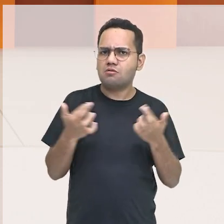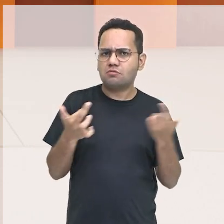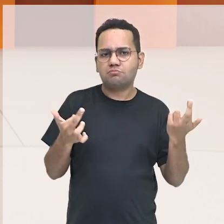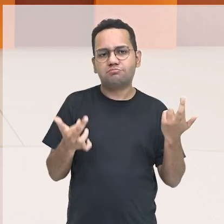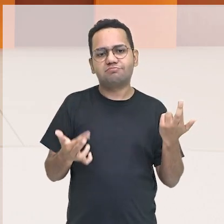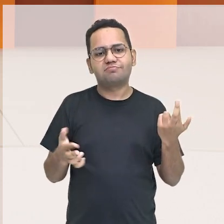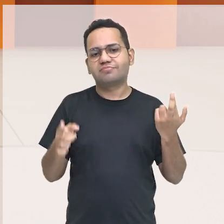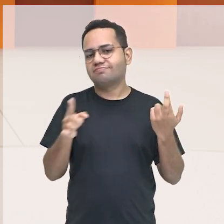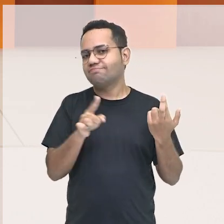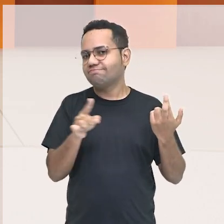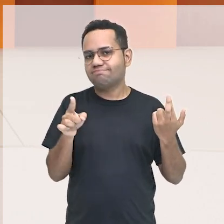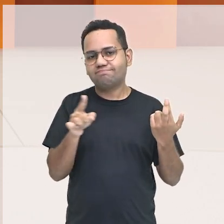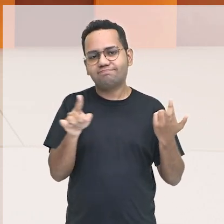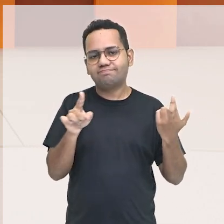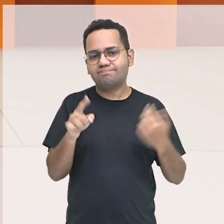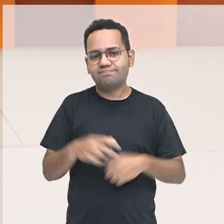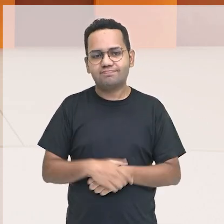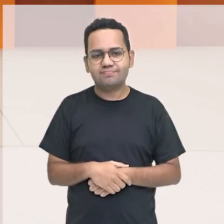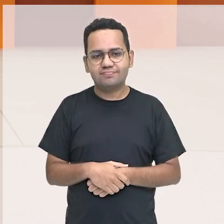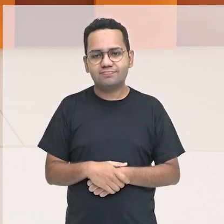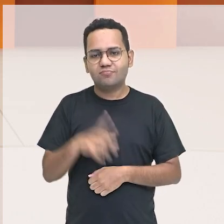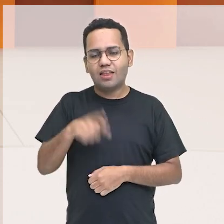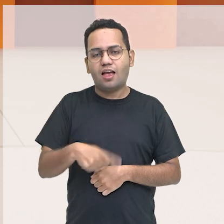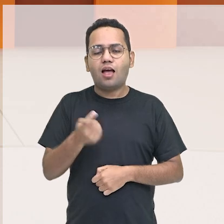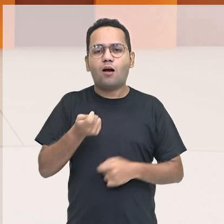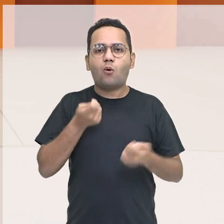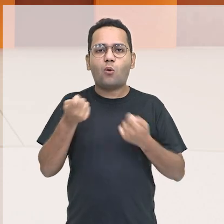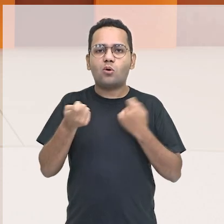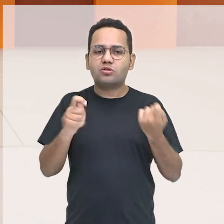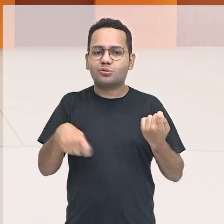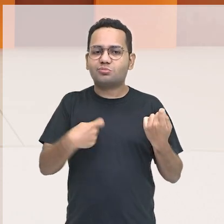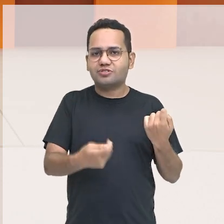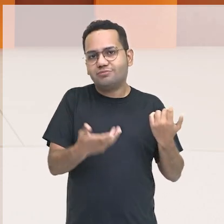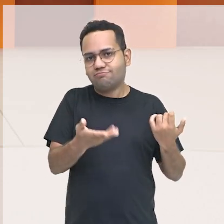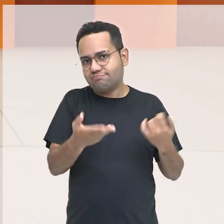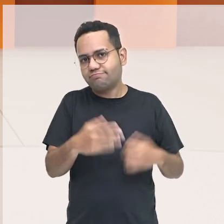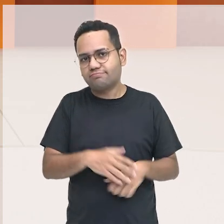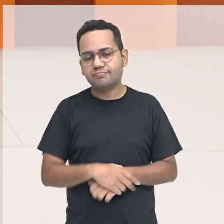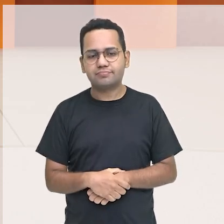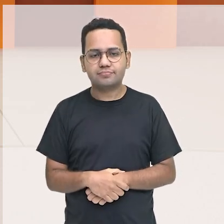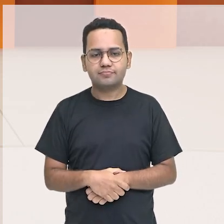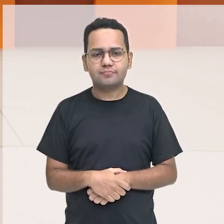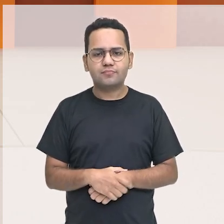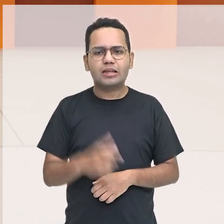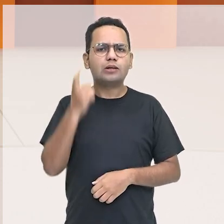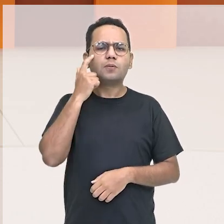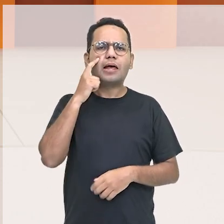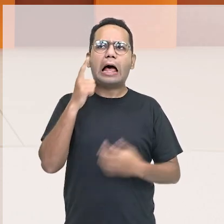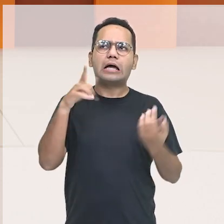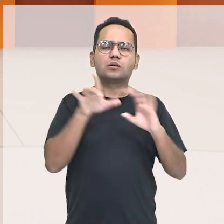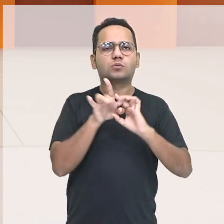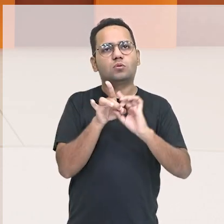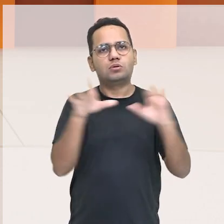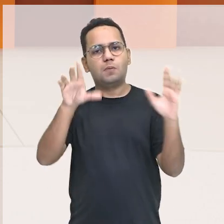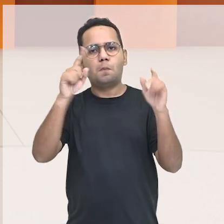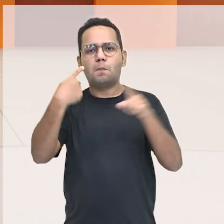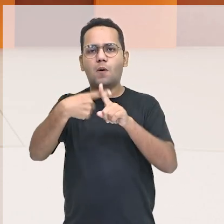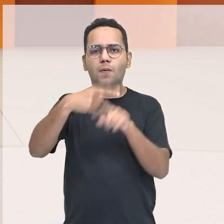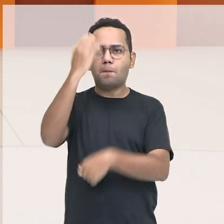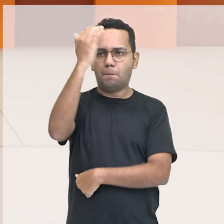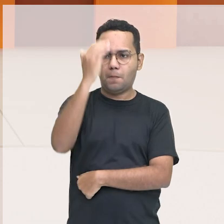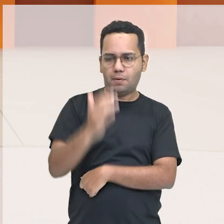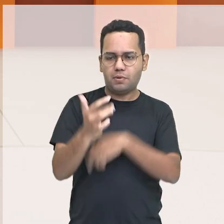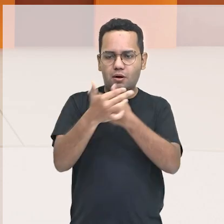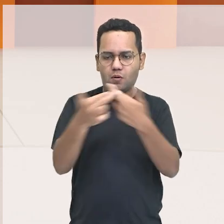vai, então, te fazer controlar, né? A gente acha que está se libertando e você está,